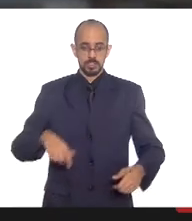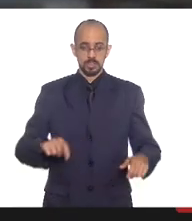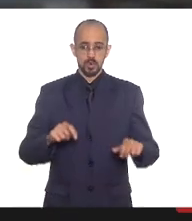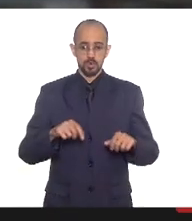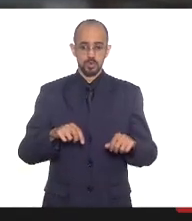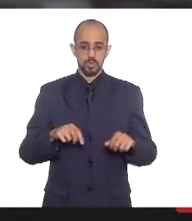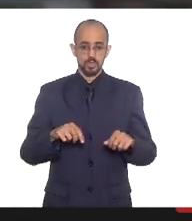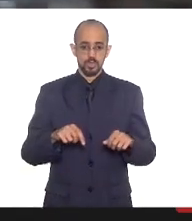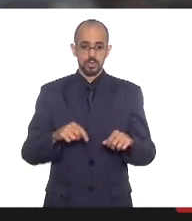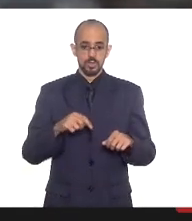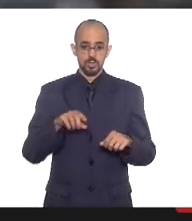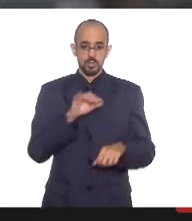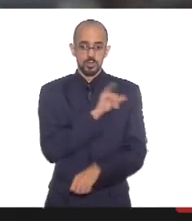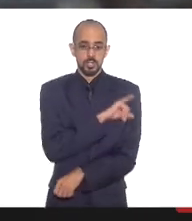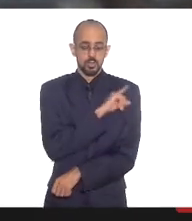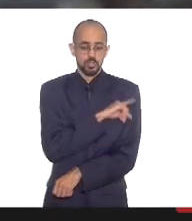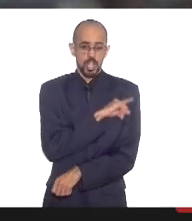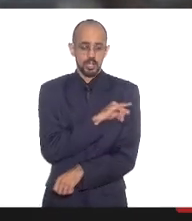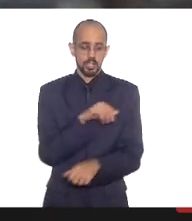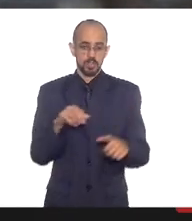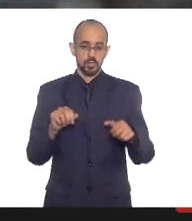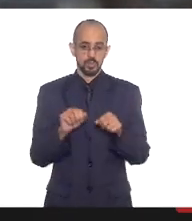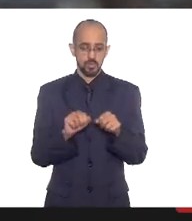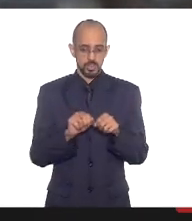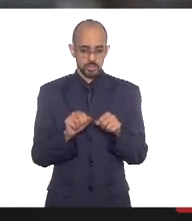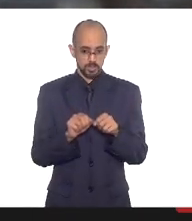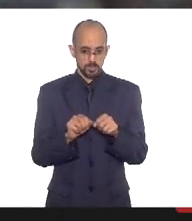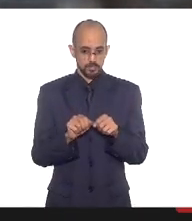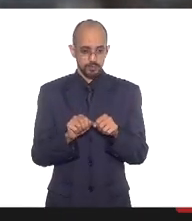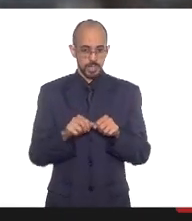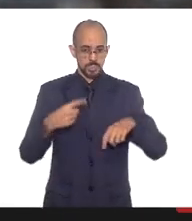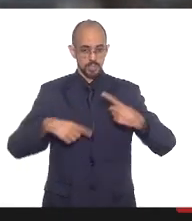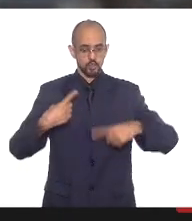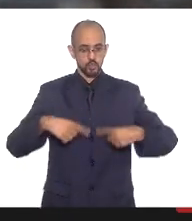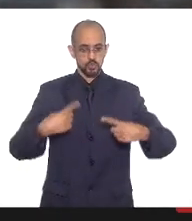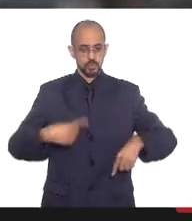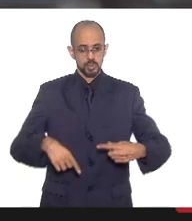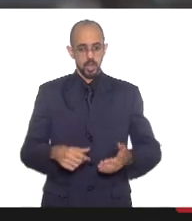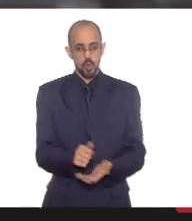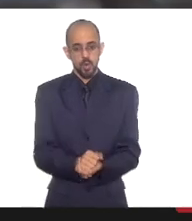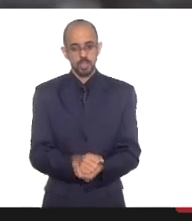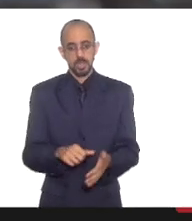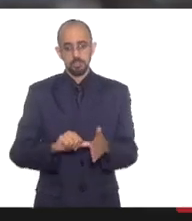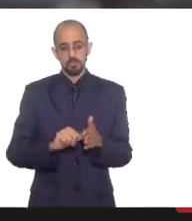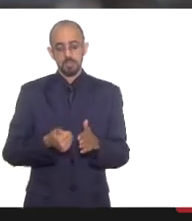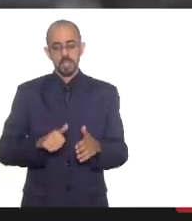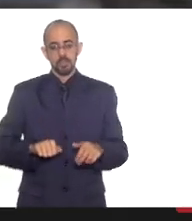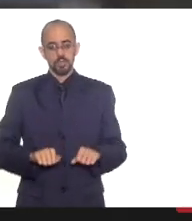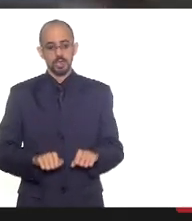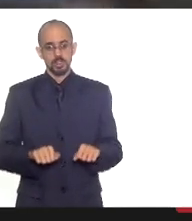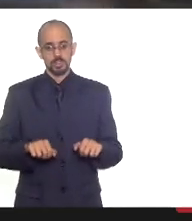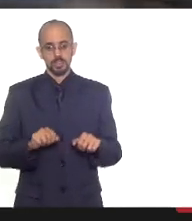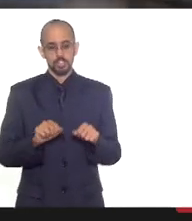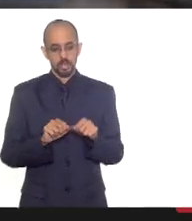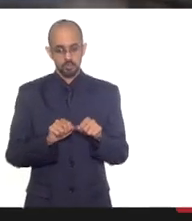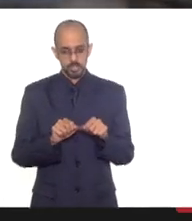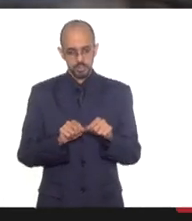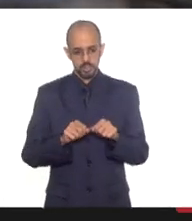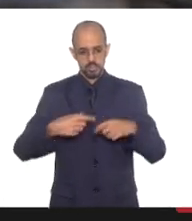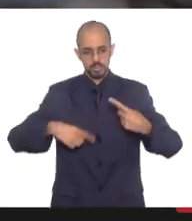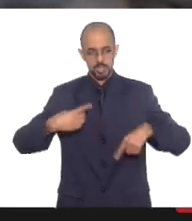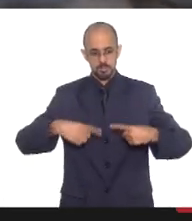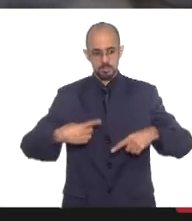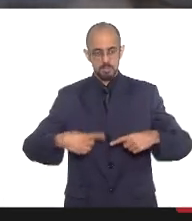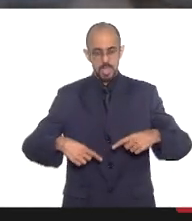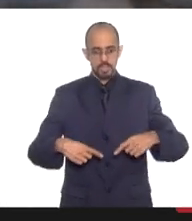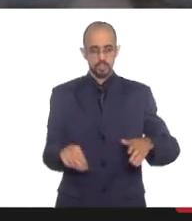vendendo também essa disposição acho que essa é a primeira vez que vencer debate esse assunto